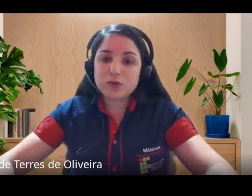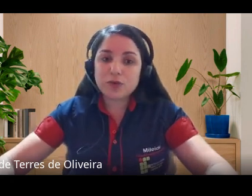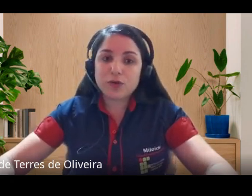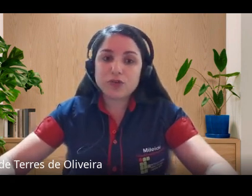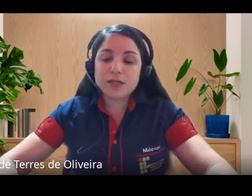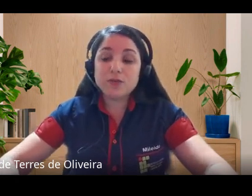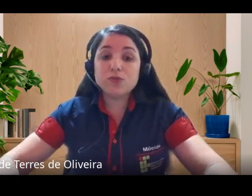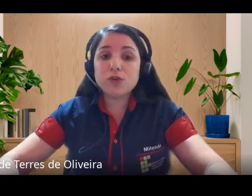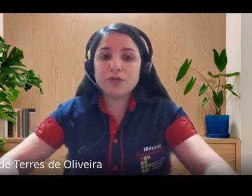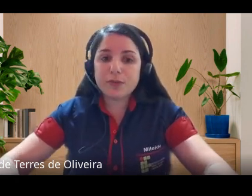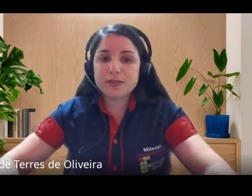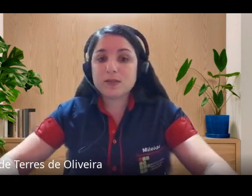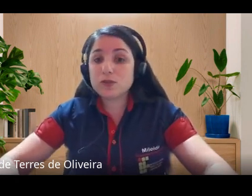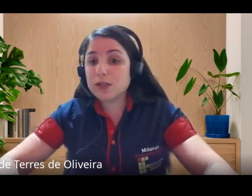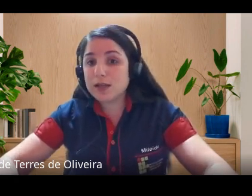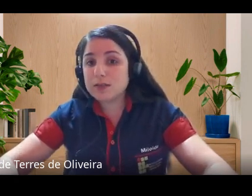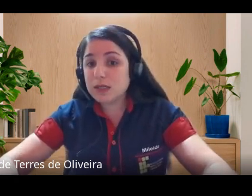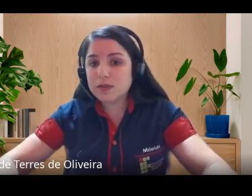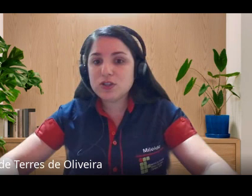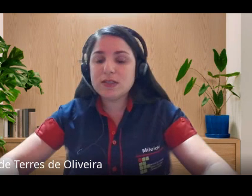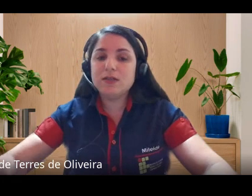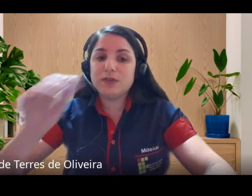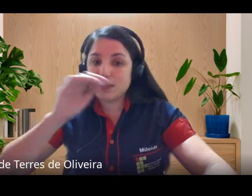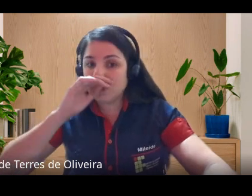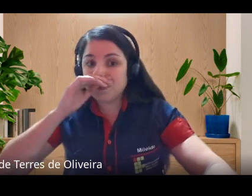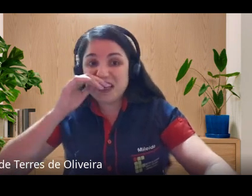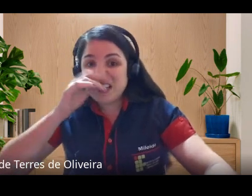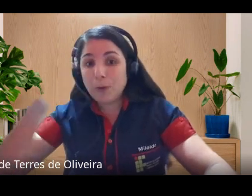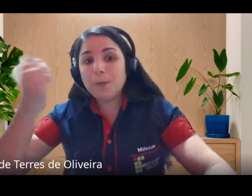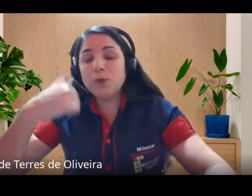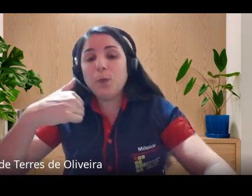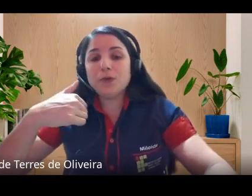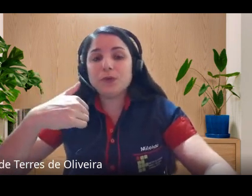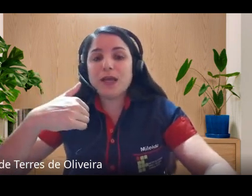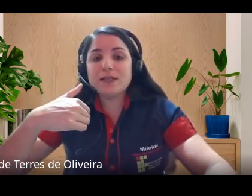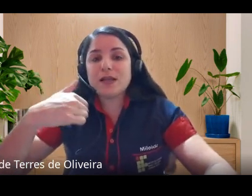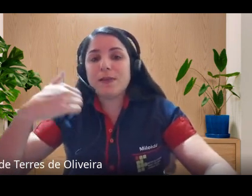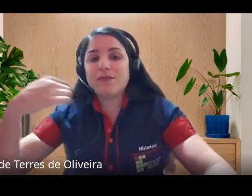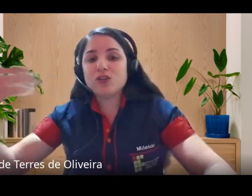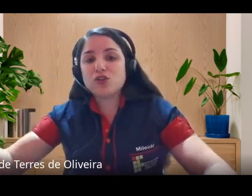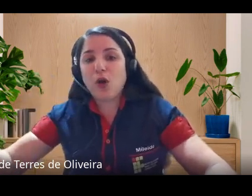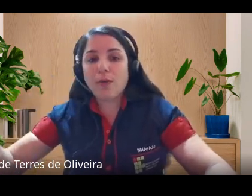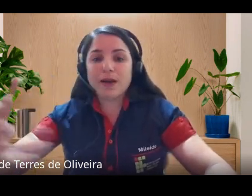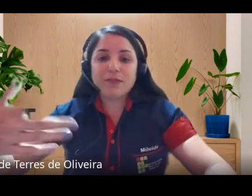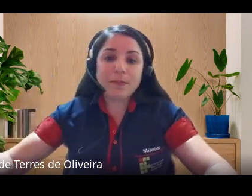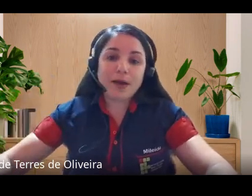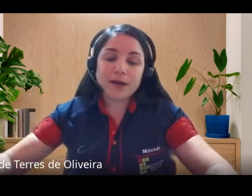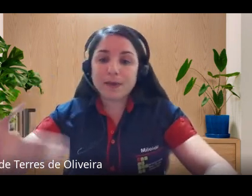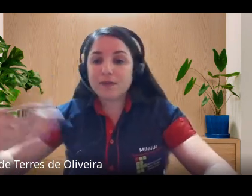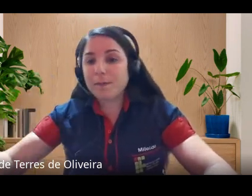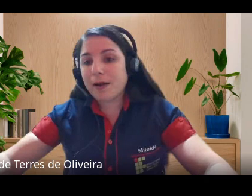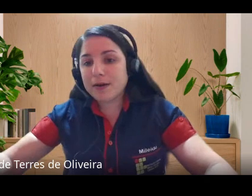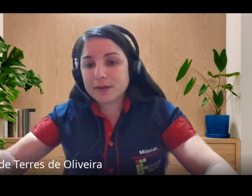aspectos morfológicos? Seriam os morfemas, que são as unidades mínimas de significação. Então, no português, a palavra sol, a palavra